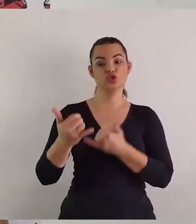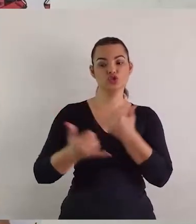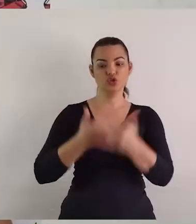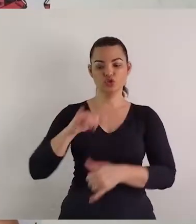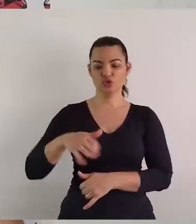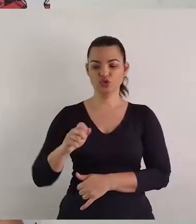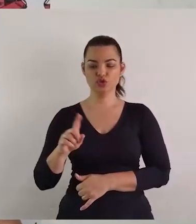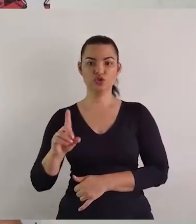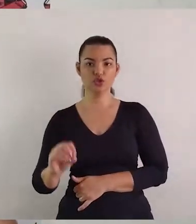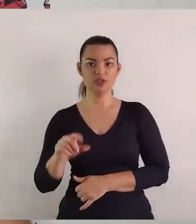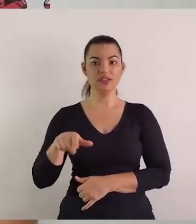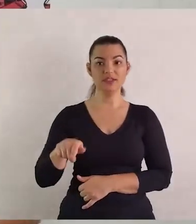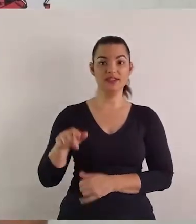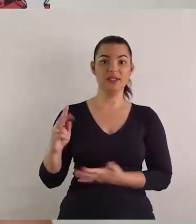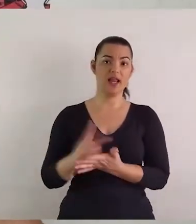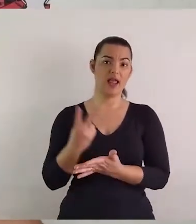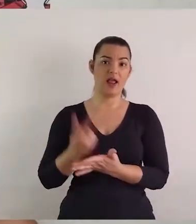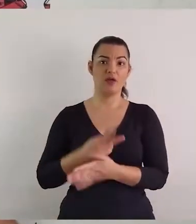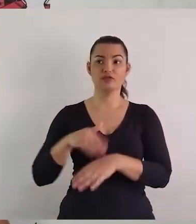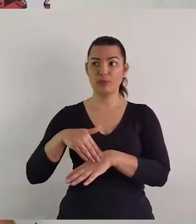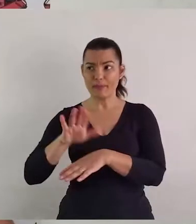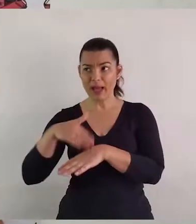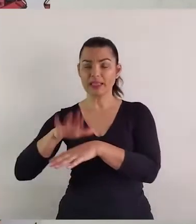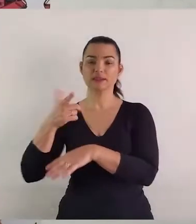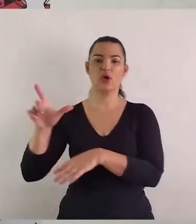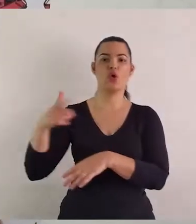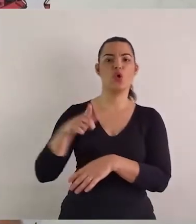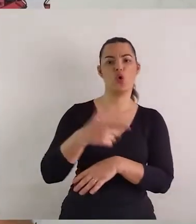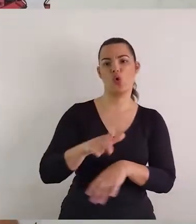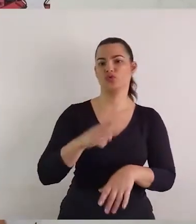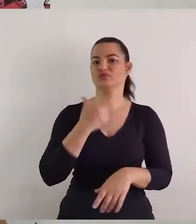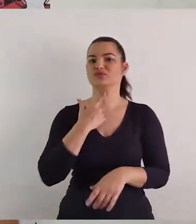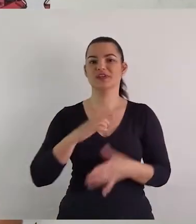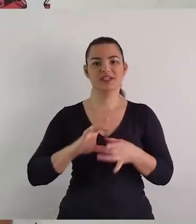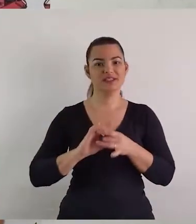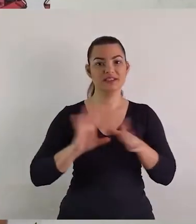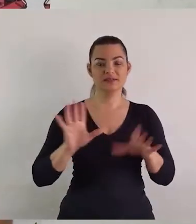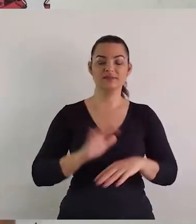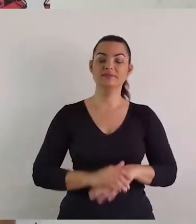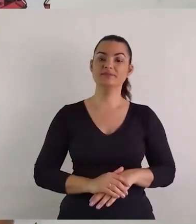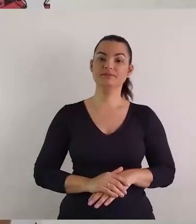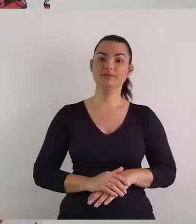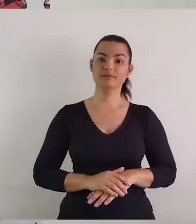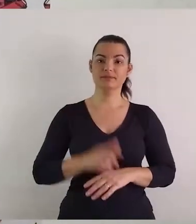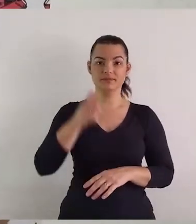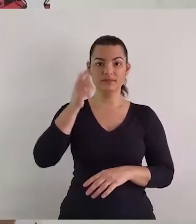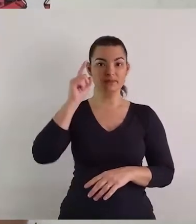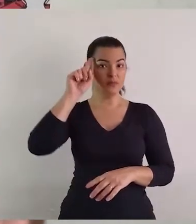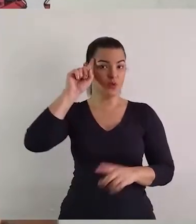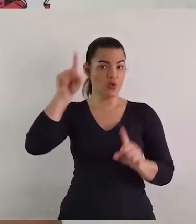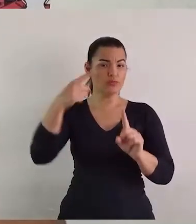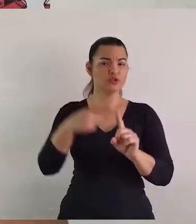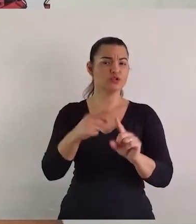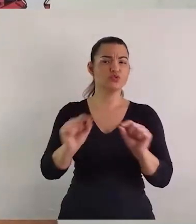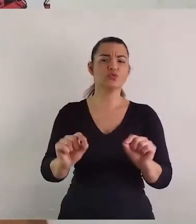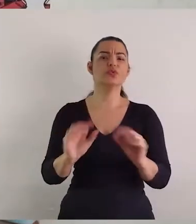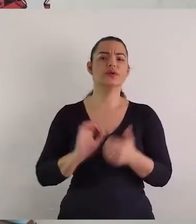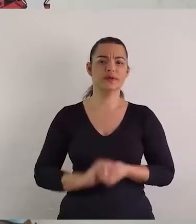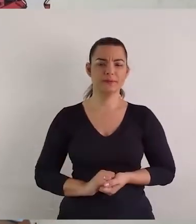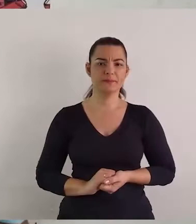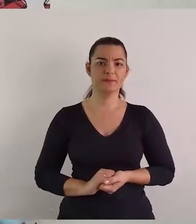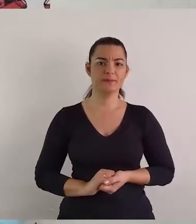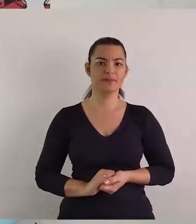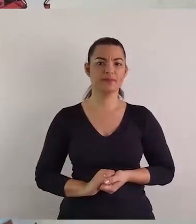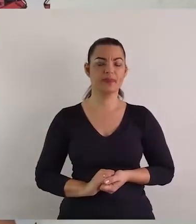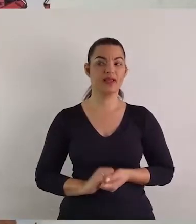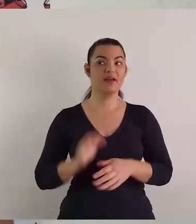colocar 7, 8, 9, 10 erros, quantos erros vocês quiserem. A intenção dessa atividade é aguçar